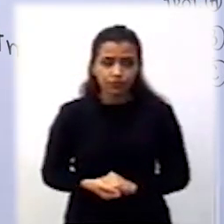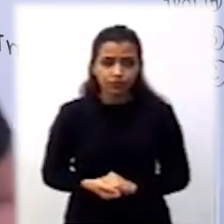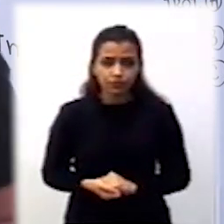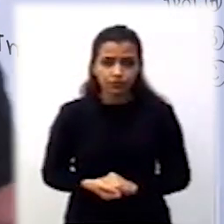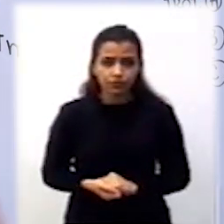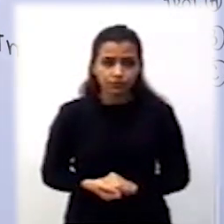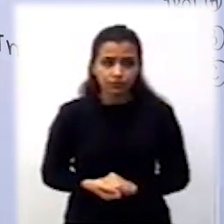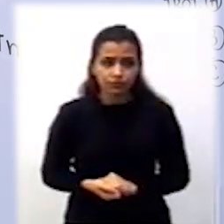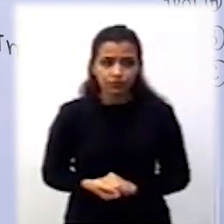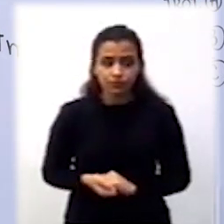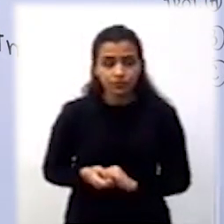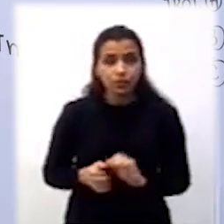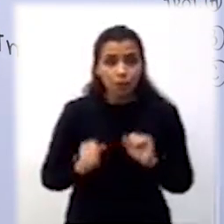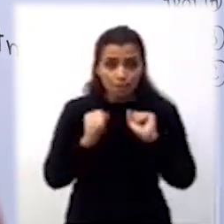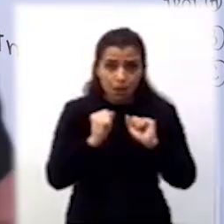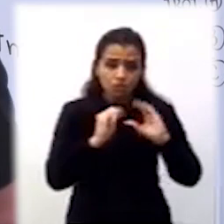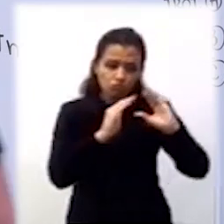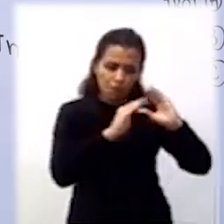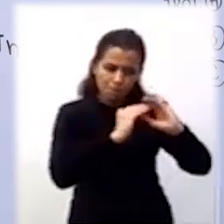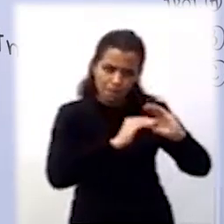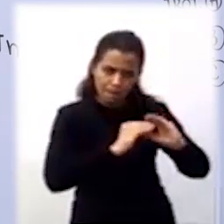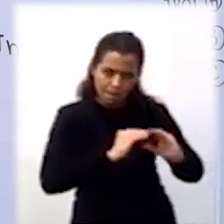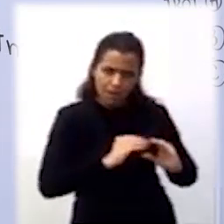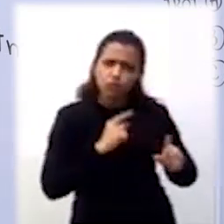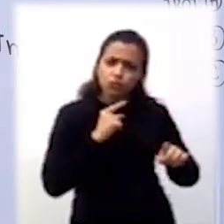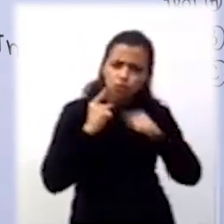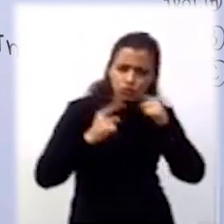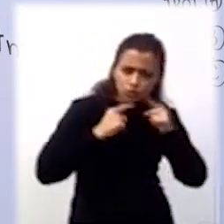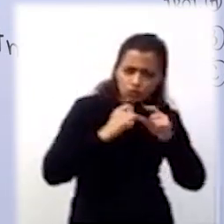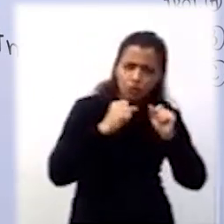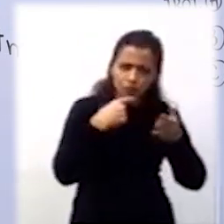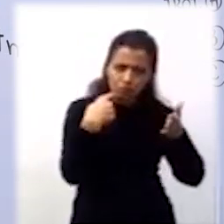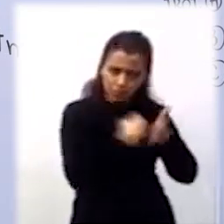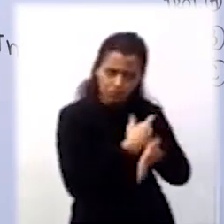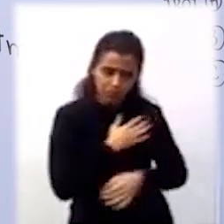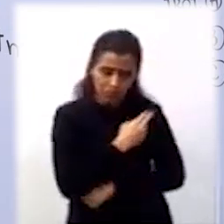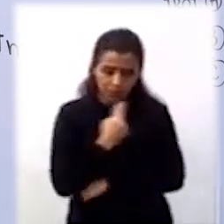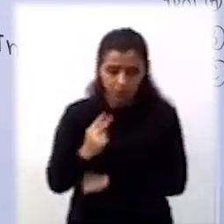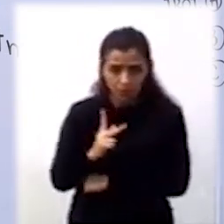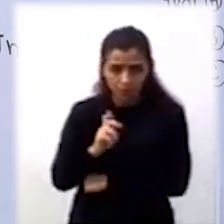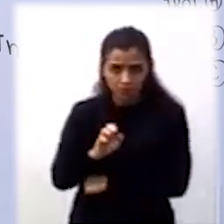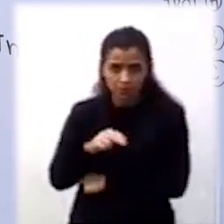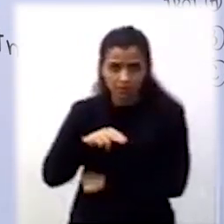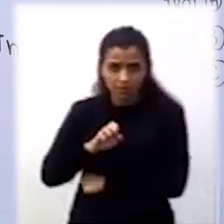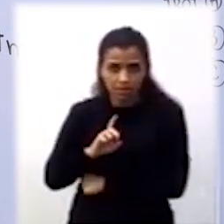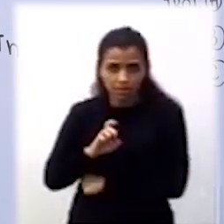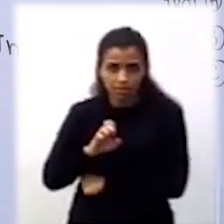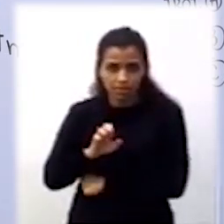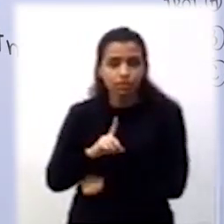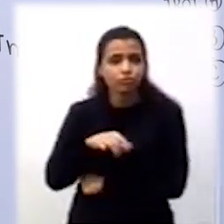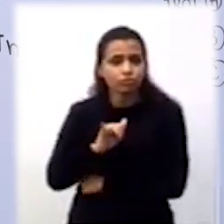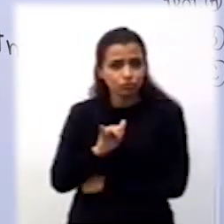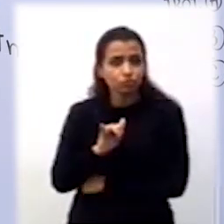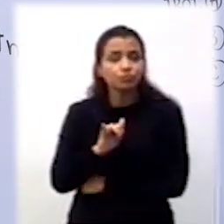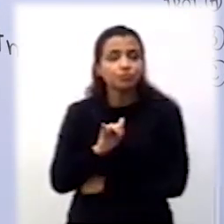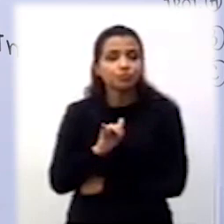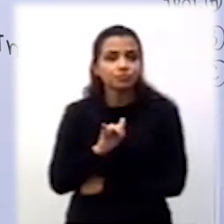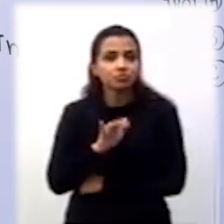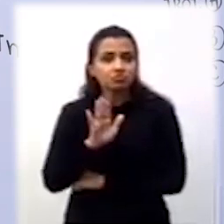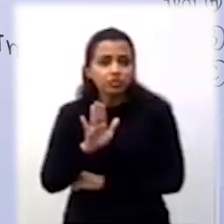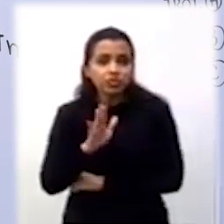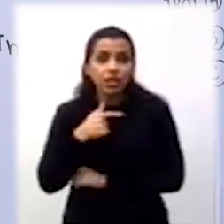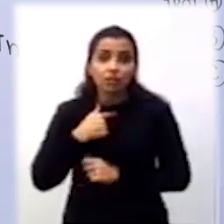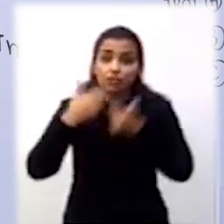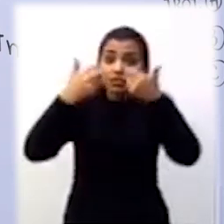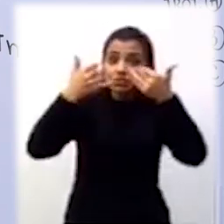Tá? Pode ir mandando aí as tuas dúvidas, pode conversar comigo, meu nome é Kennedy. Então, o que a gente vai falar aqui são coisas que são importantes para a